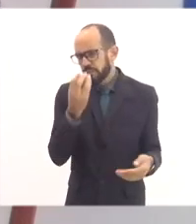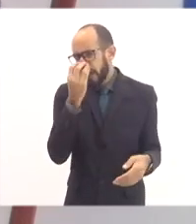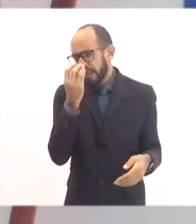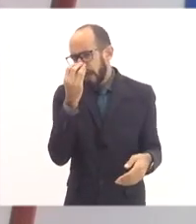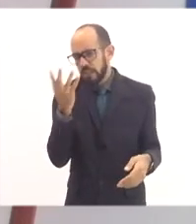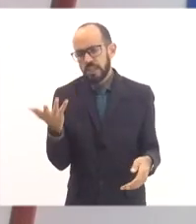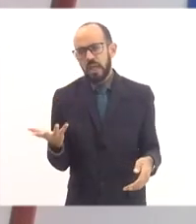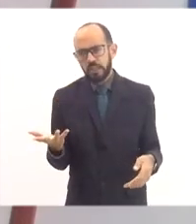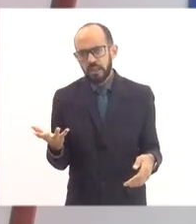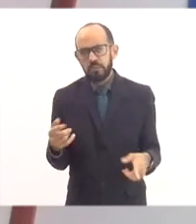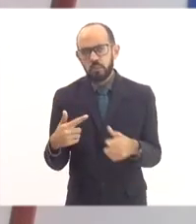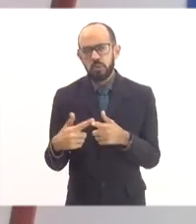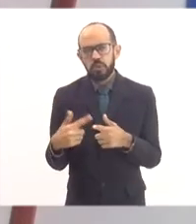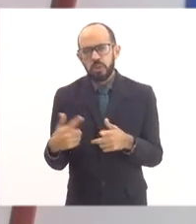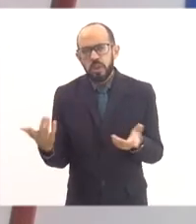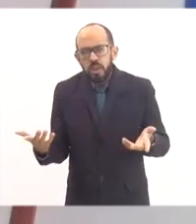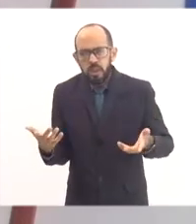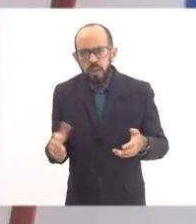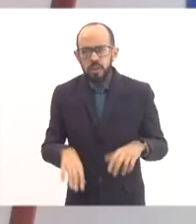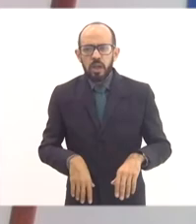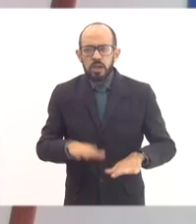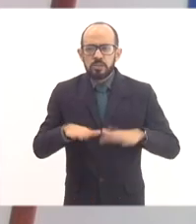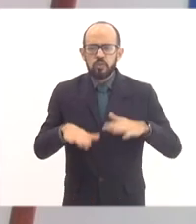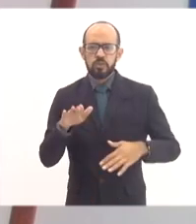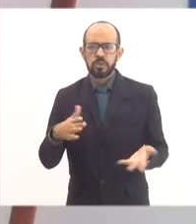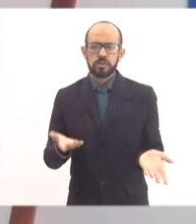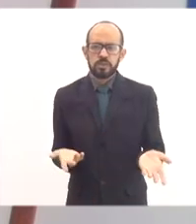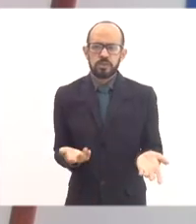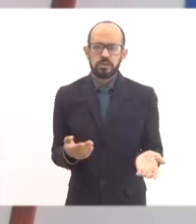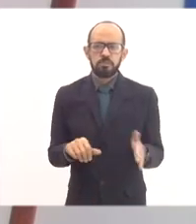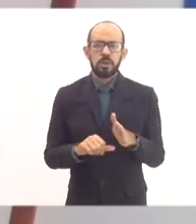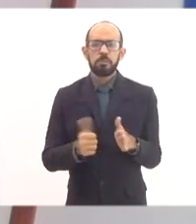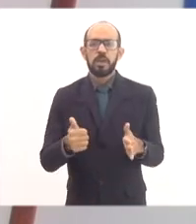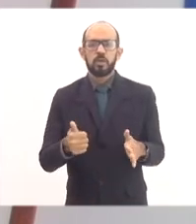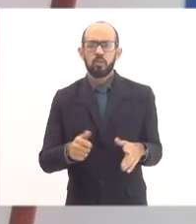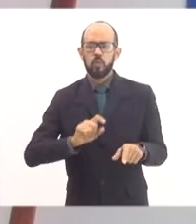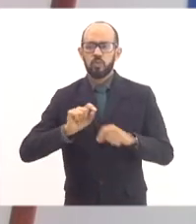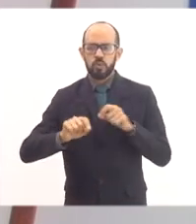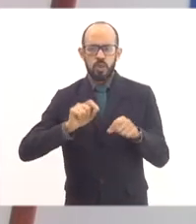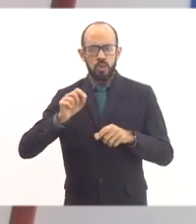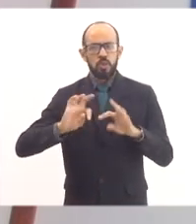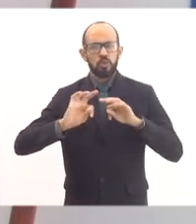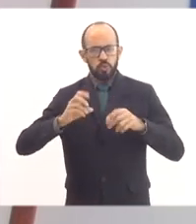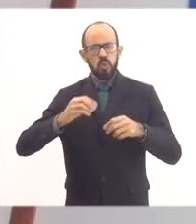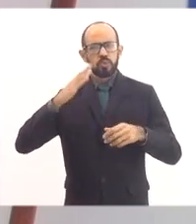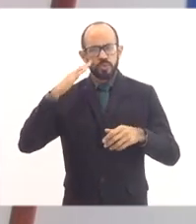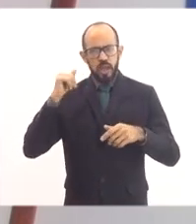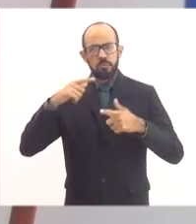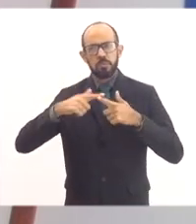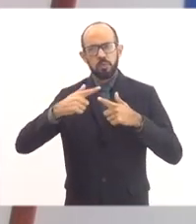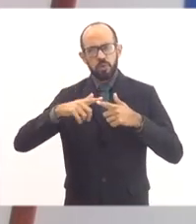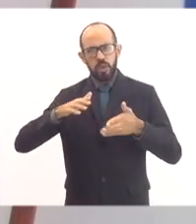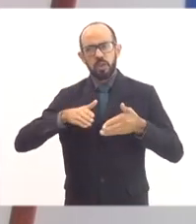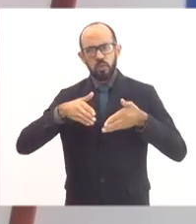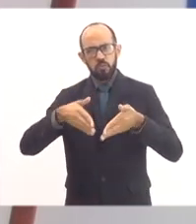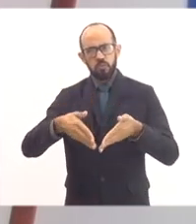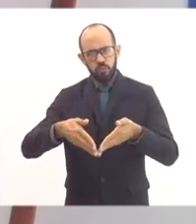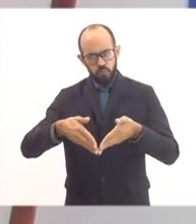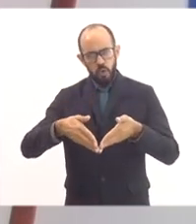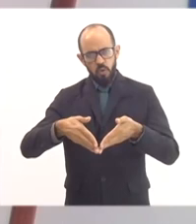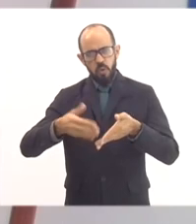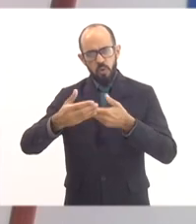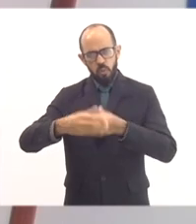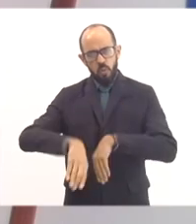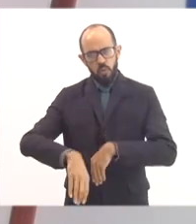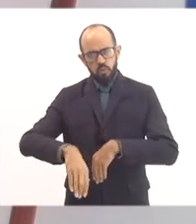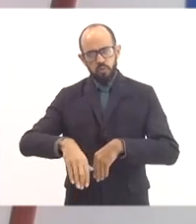sua presença ainda. Em primeiro lugar, todos já sabem a trajetória do porquê que eu comecei a me dedicar ao concurso público com êxito.